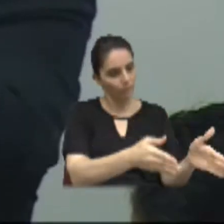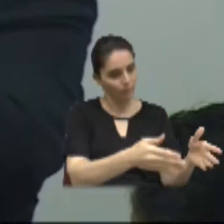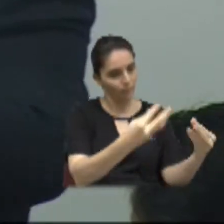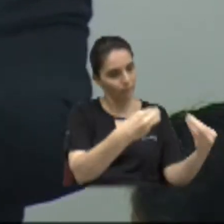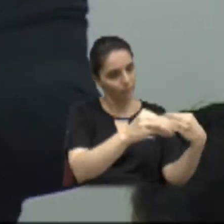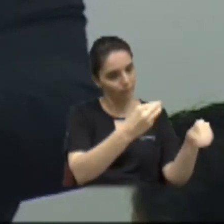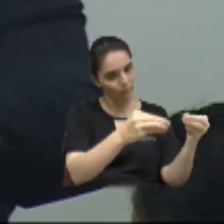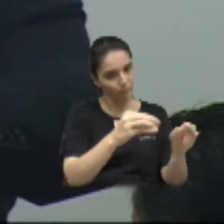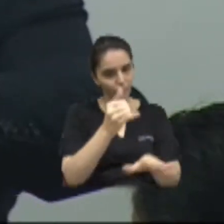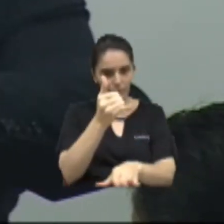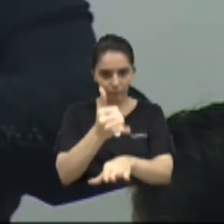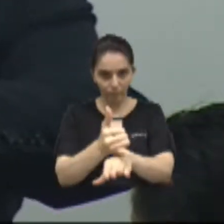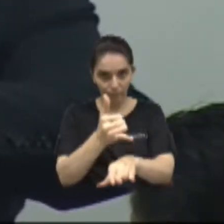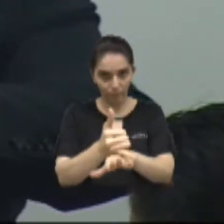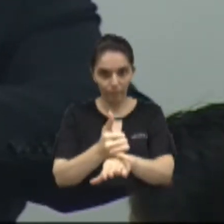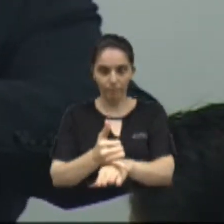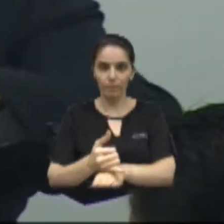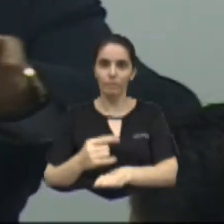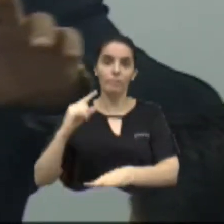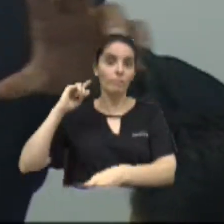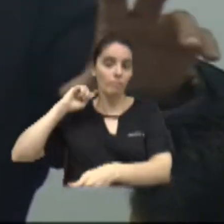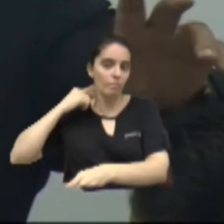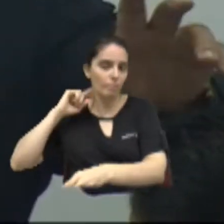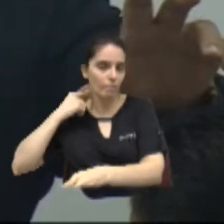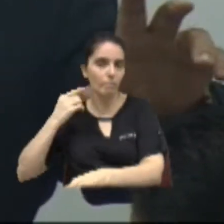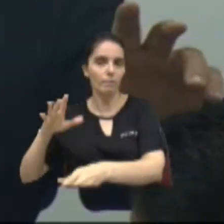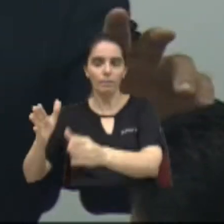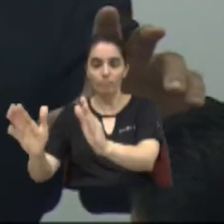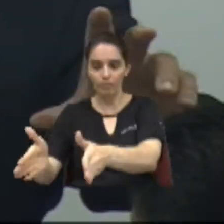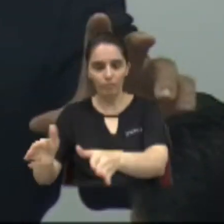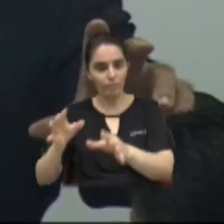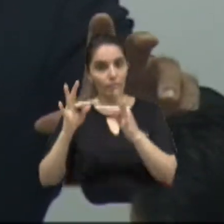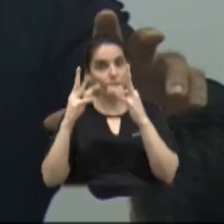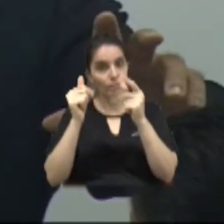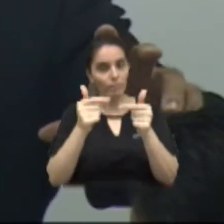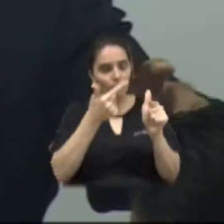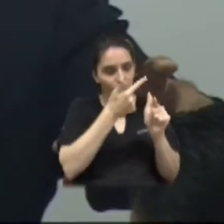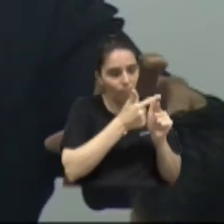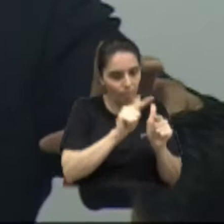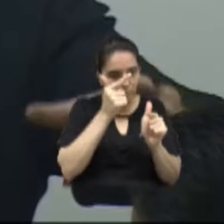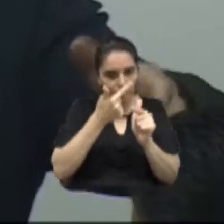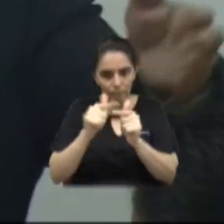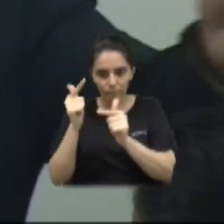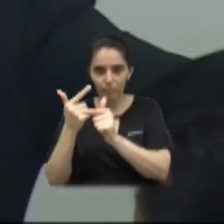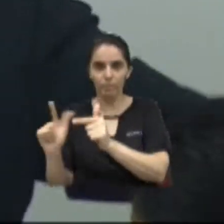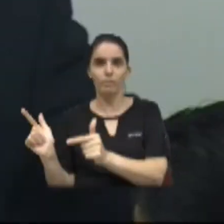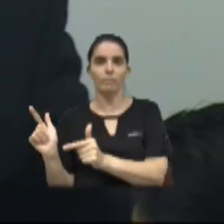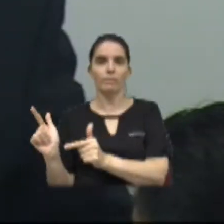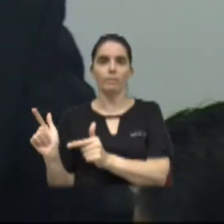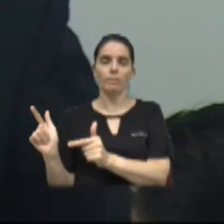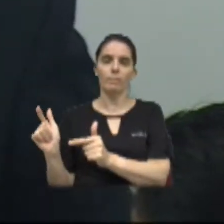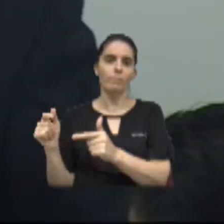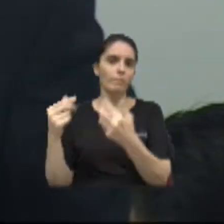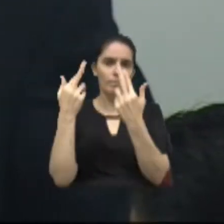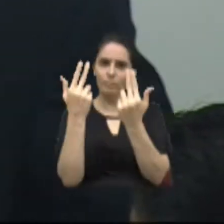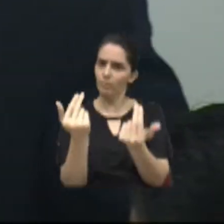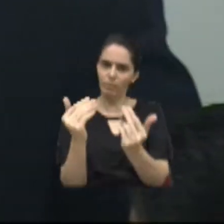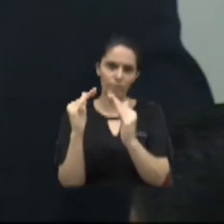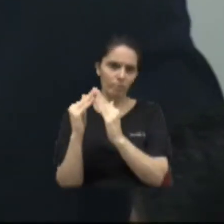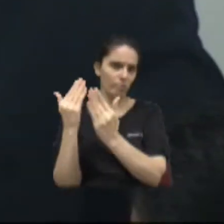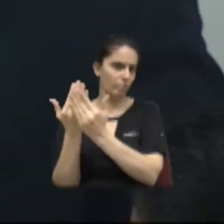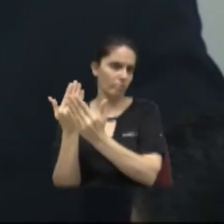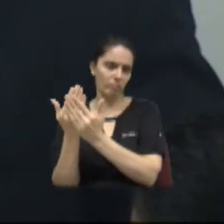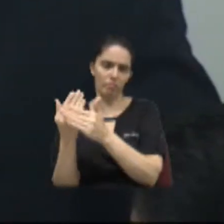lata, lixo, que a prefeitura pudesse colocar nesses lugares, que não seja nem fosse caçamba, como tem nas escolas, tem nas